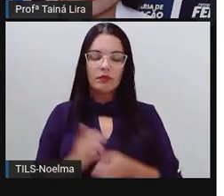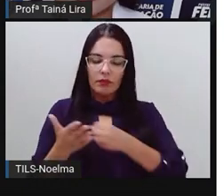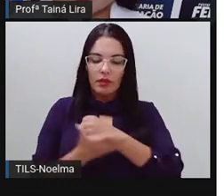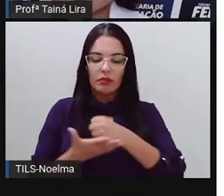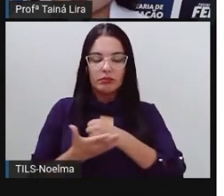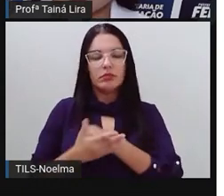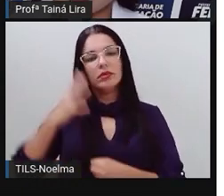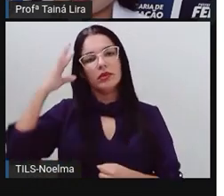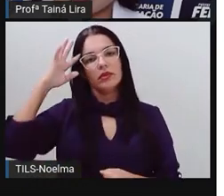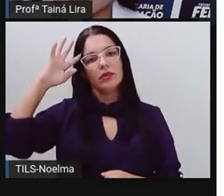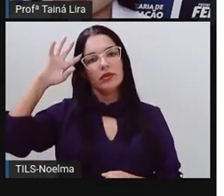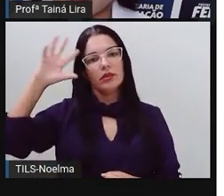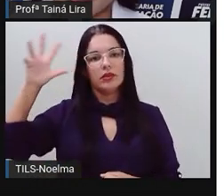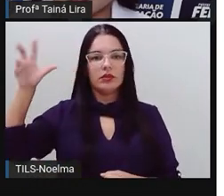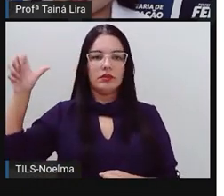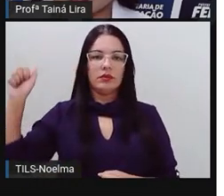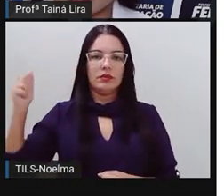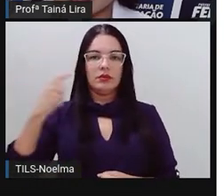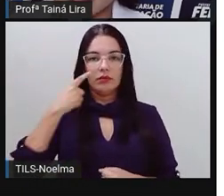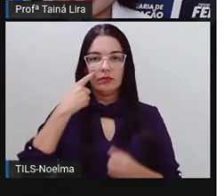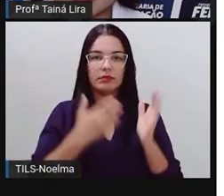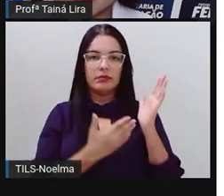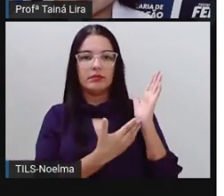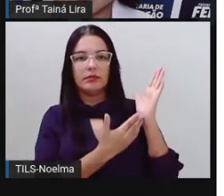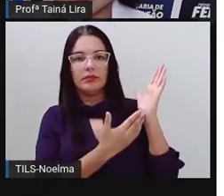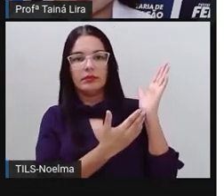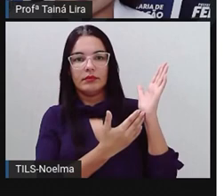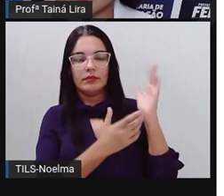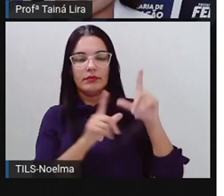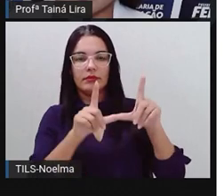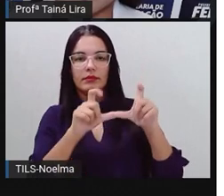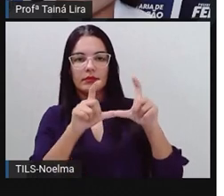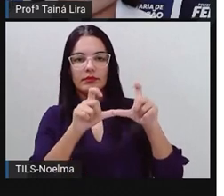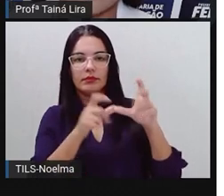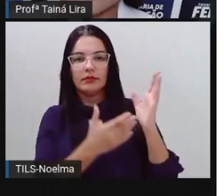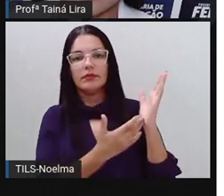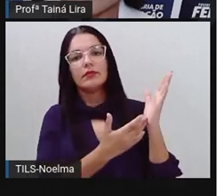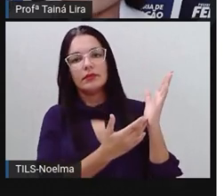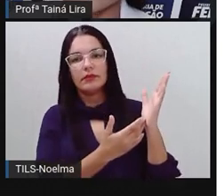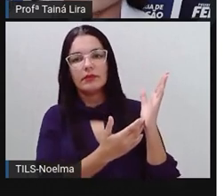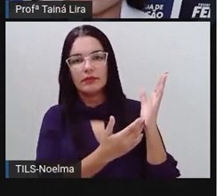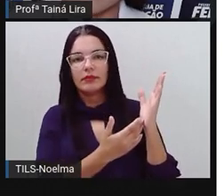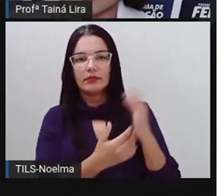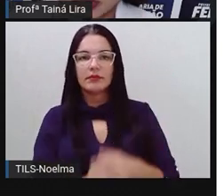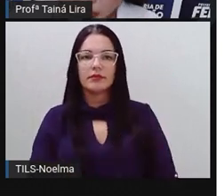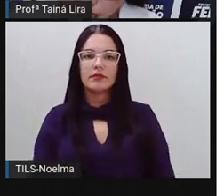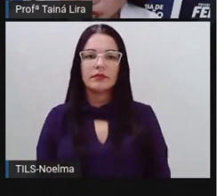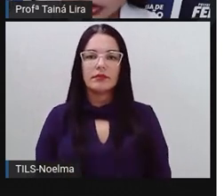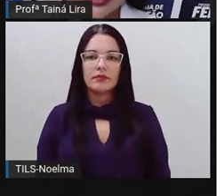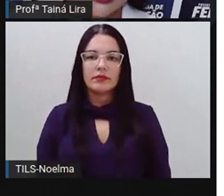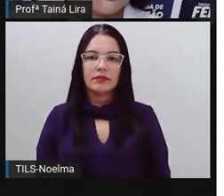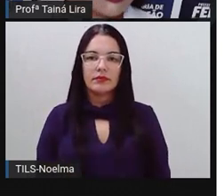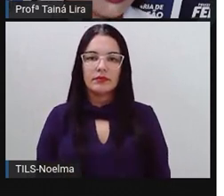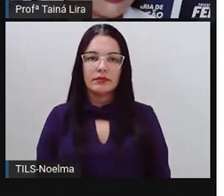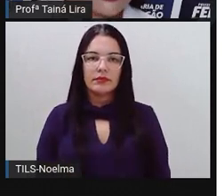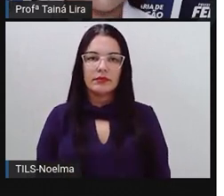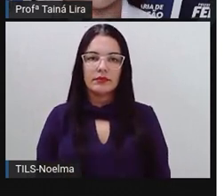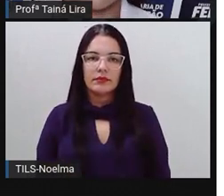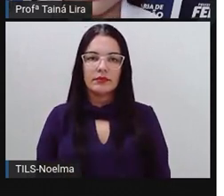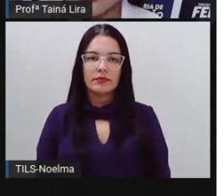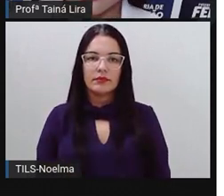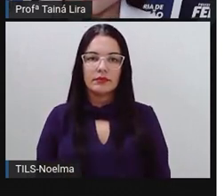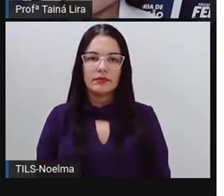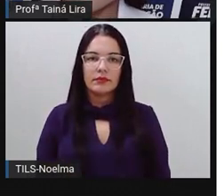origem africana a gente tem aqui a imagem Olha lá é da religião aí de origem